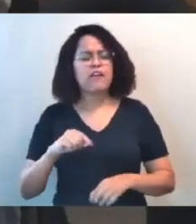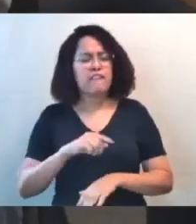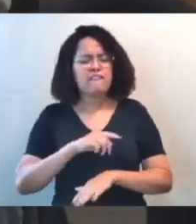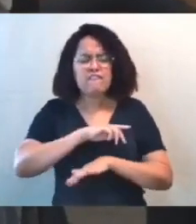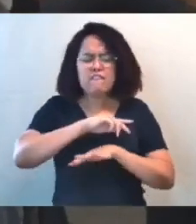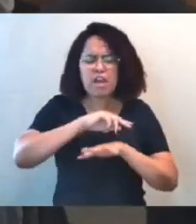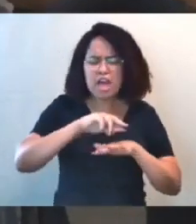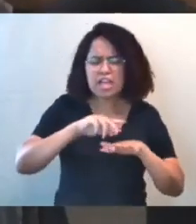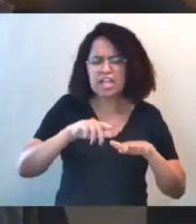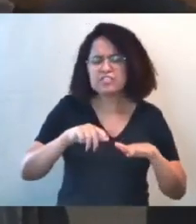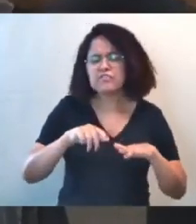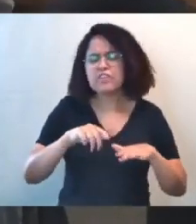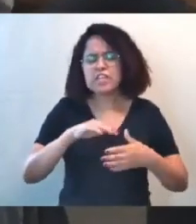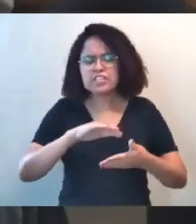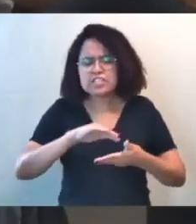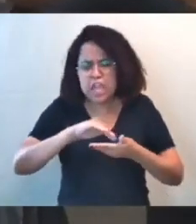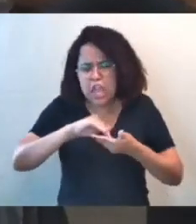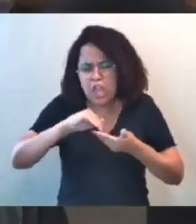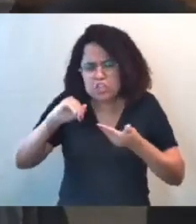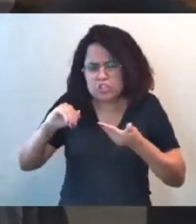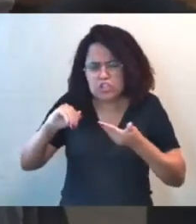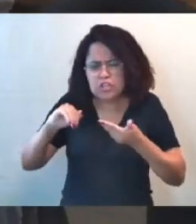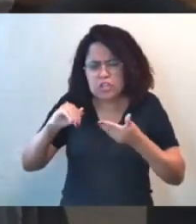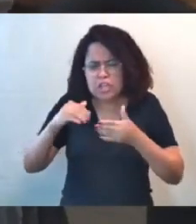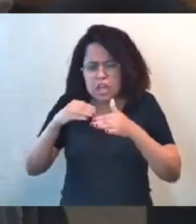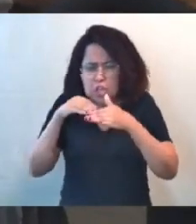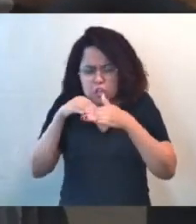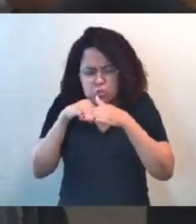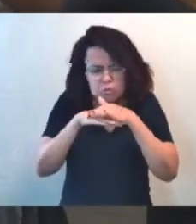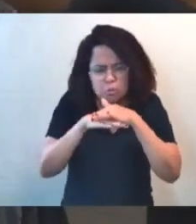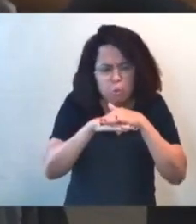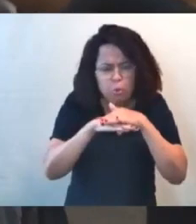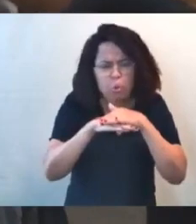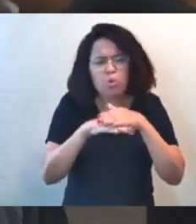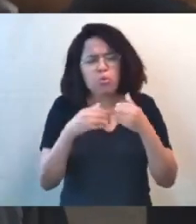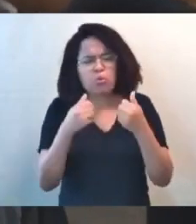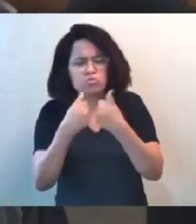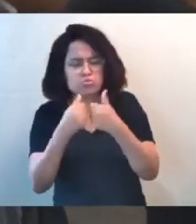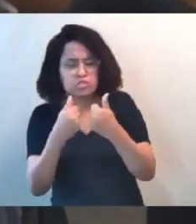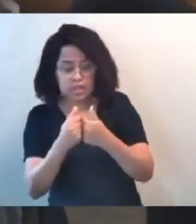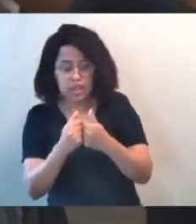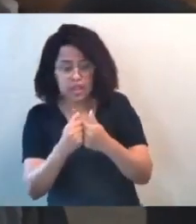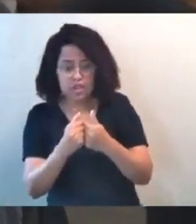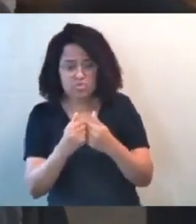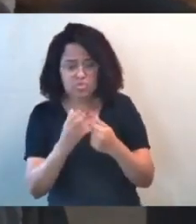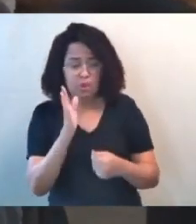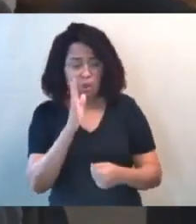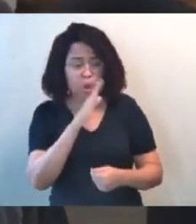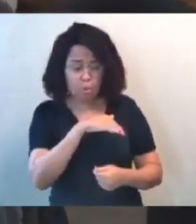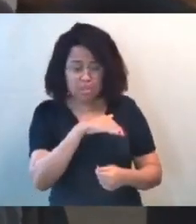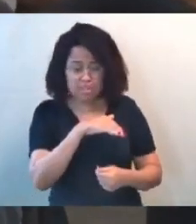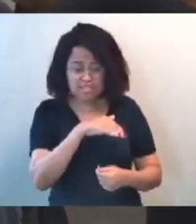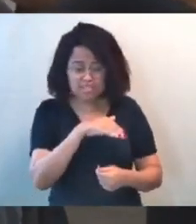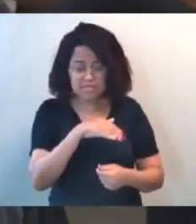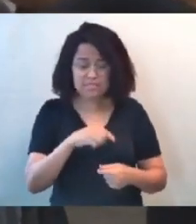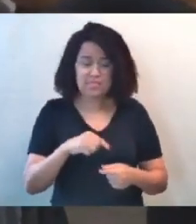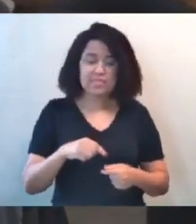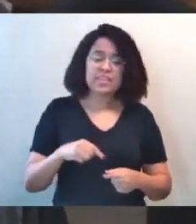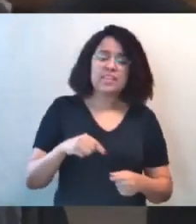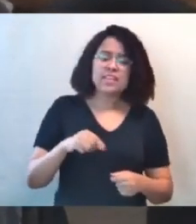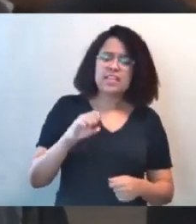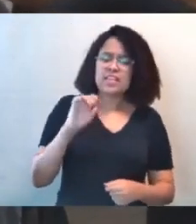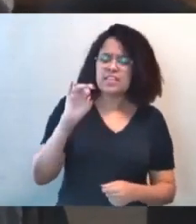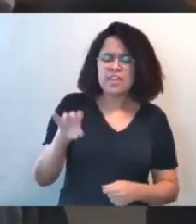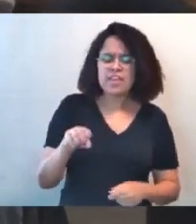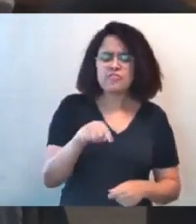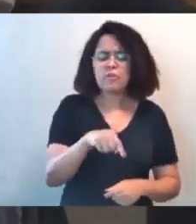tiram os carros ruins e deixam só os, né, os bons lá dentro. Lá. Mas tem que ser feito um trabalho realmente de fiscalização. E como a